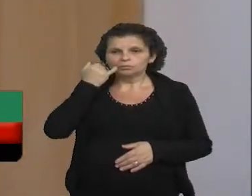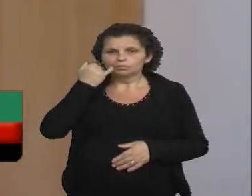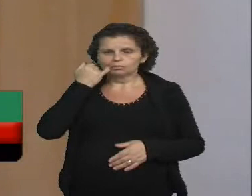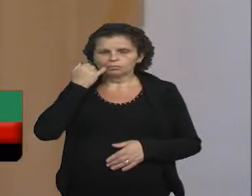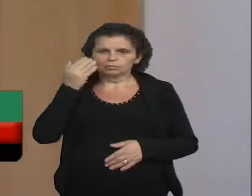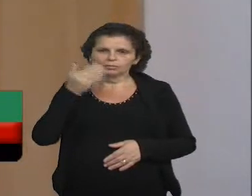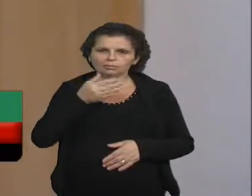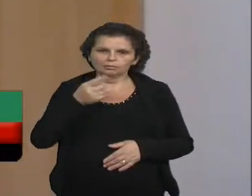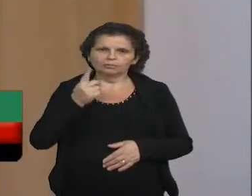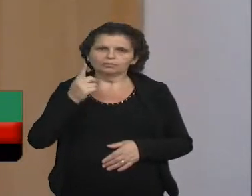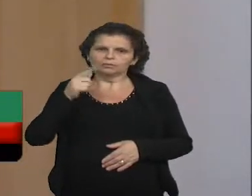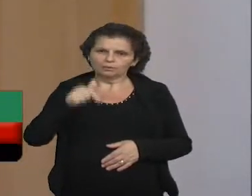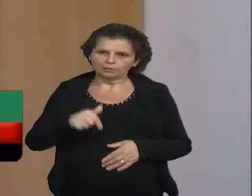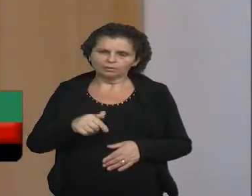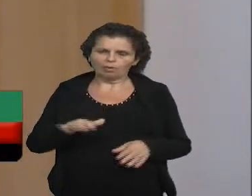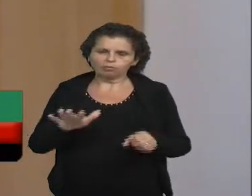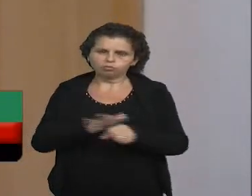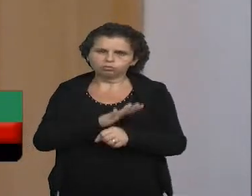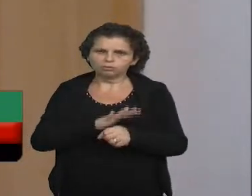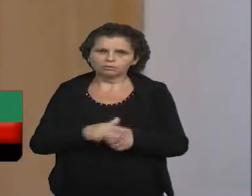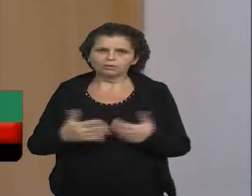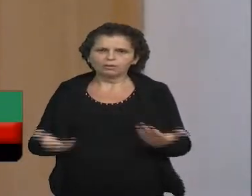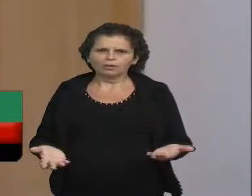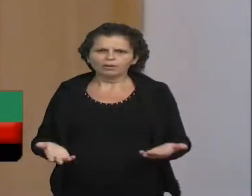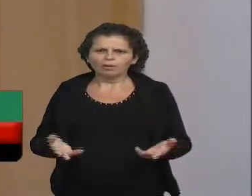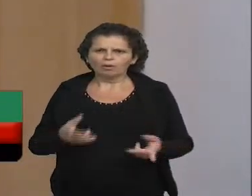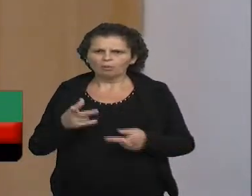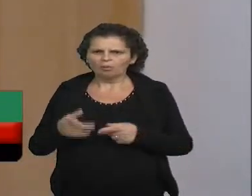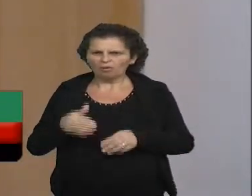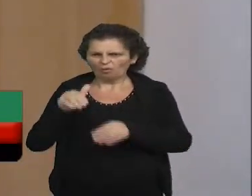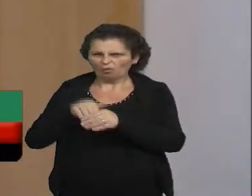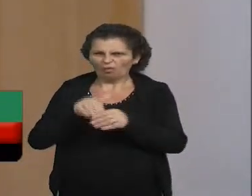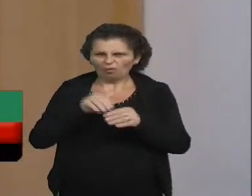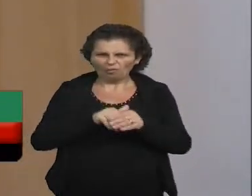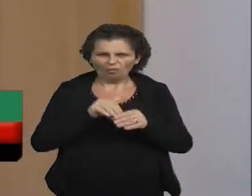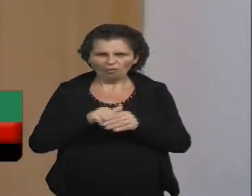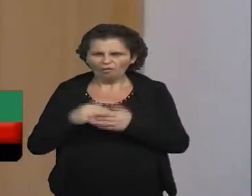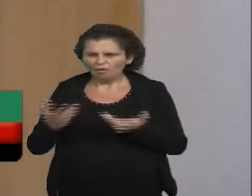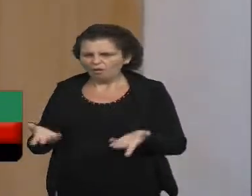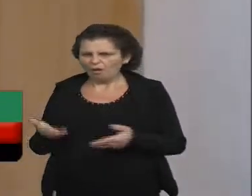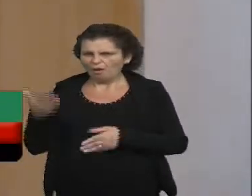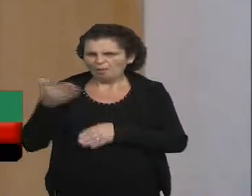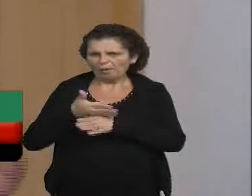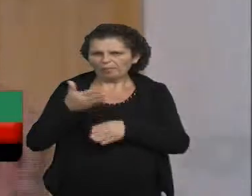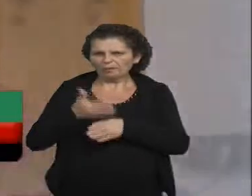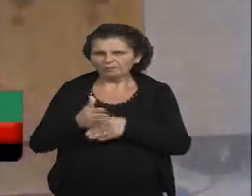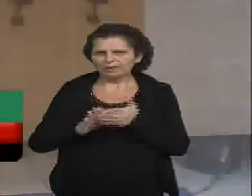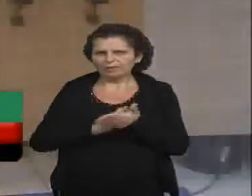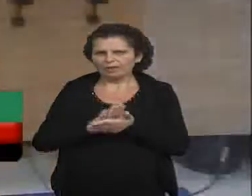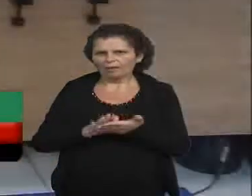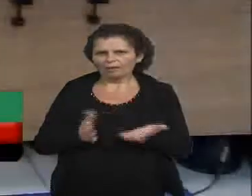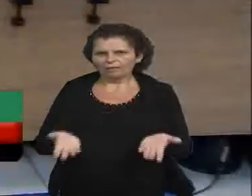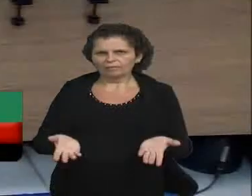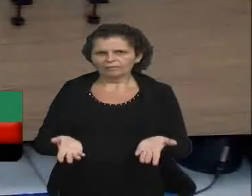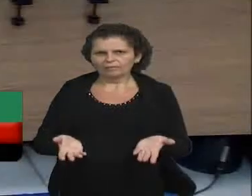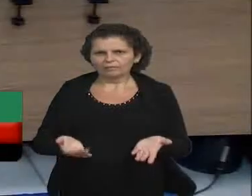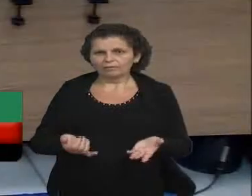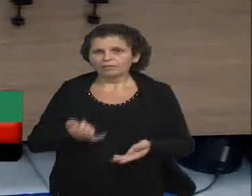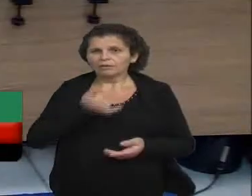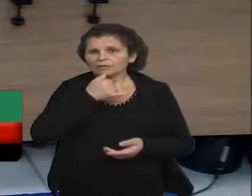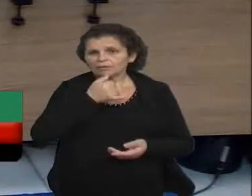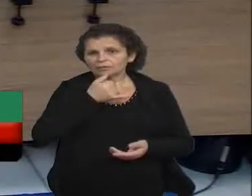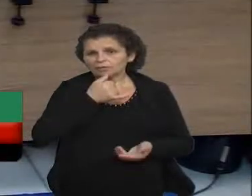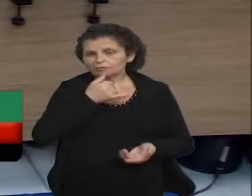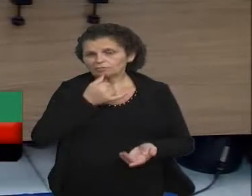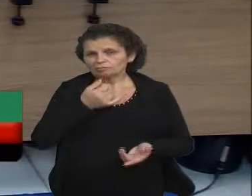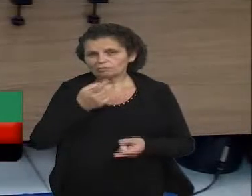da Serra, 19 horas lotado. Então, será que o povo só serve para votar na gente, não serve para participar das sessões? É muito triste, é